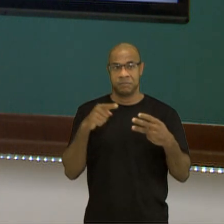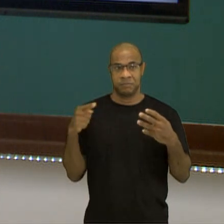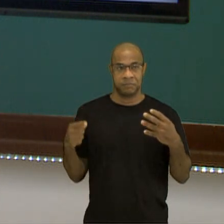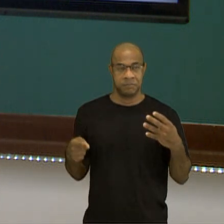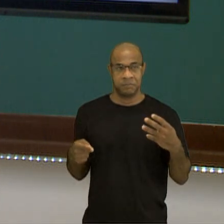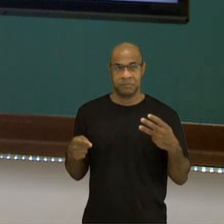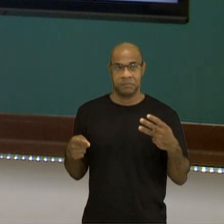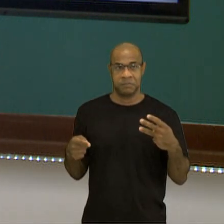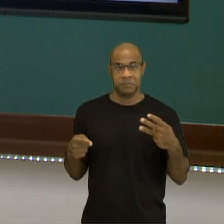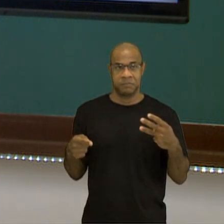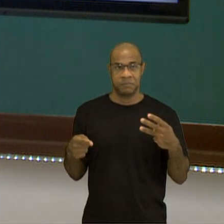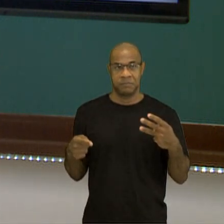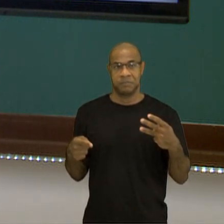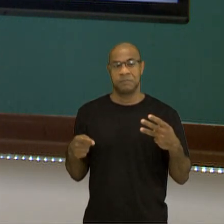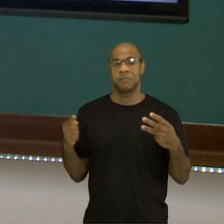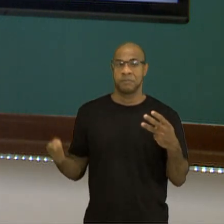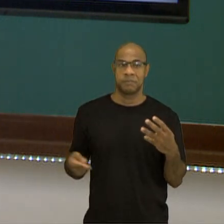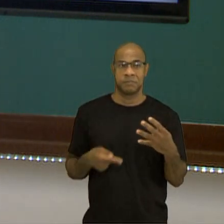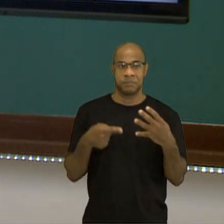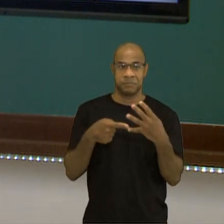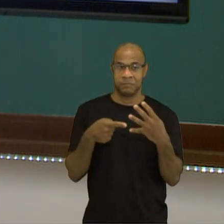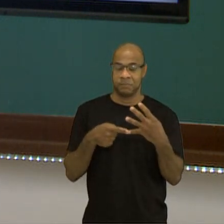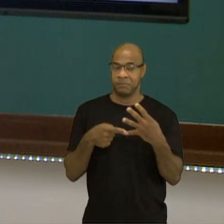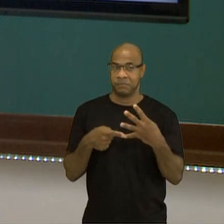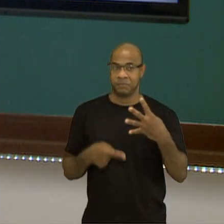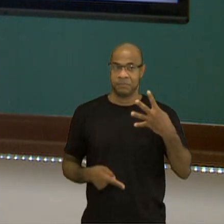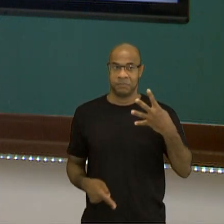com writing? Observem bem, tá?